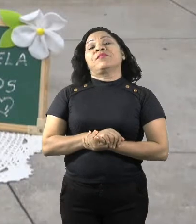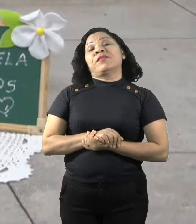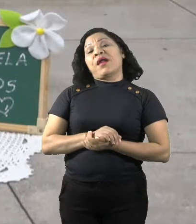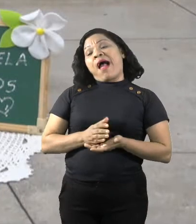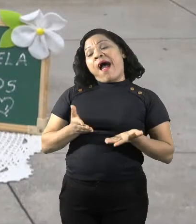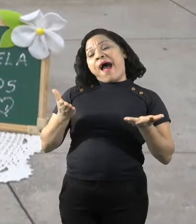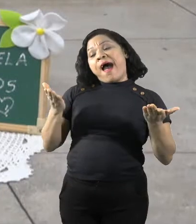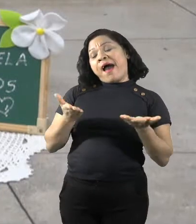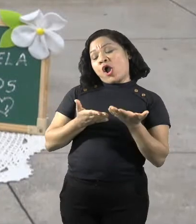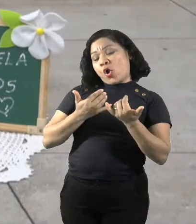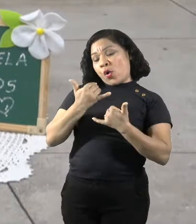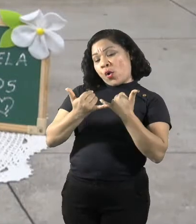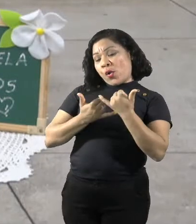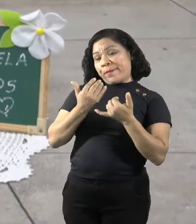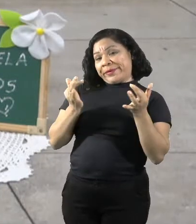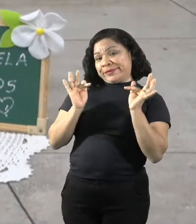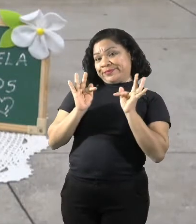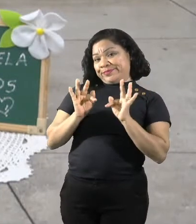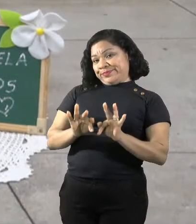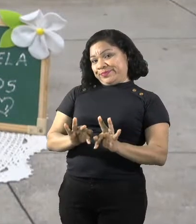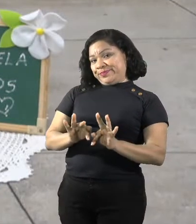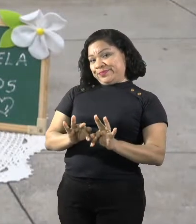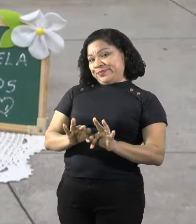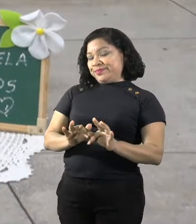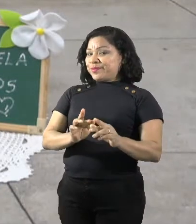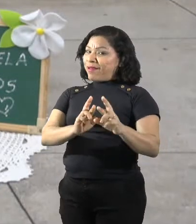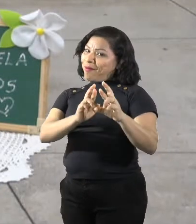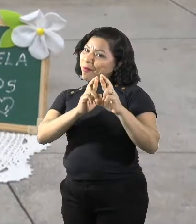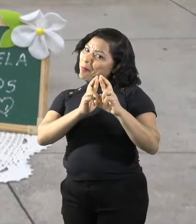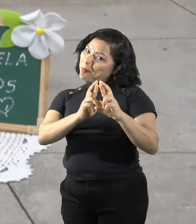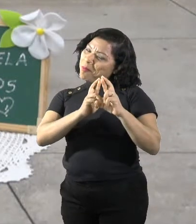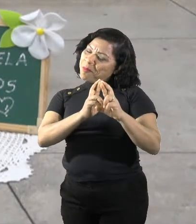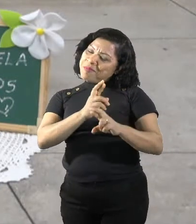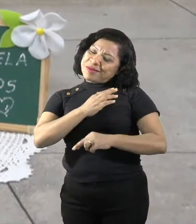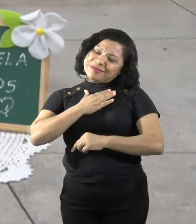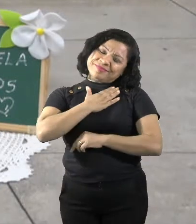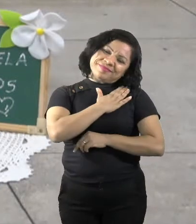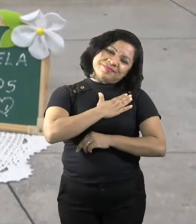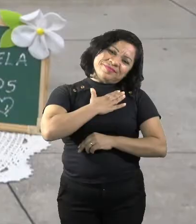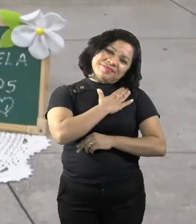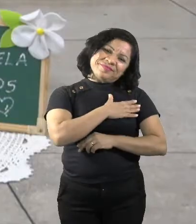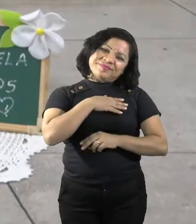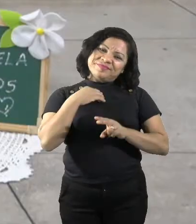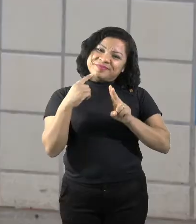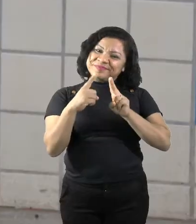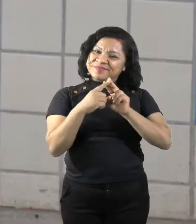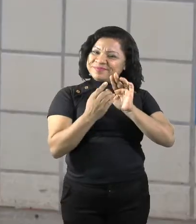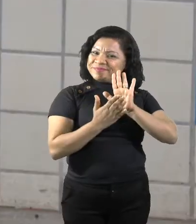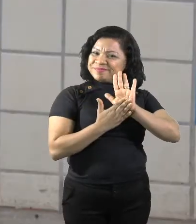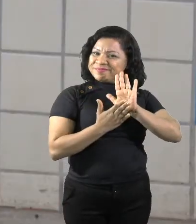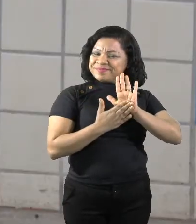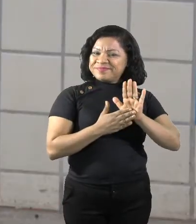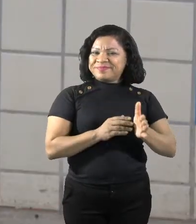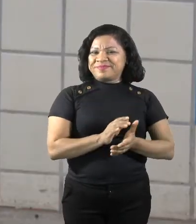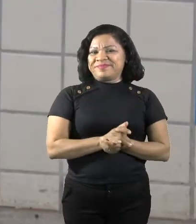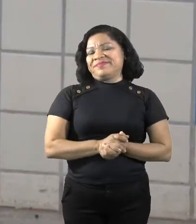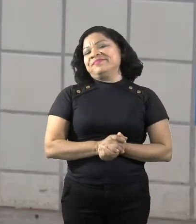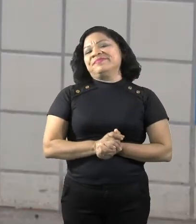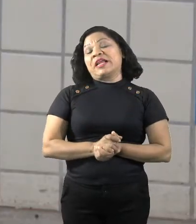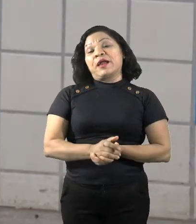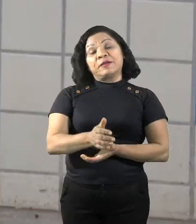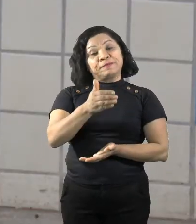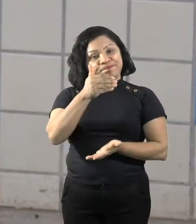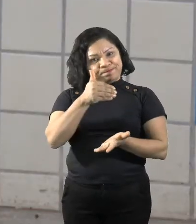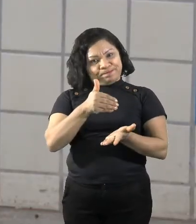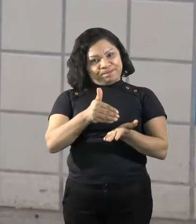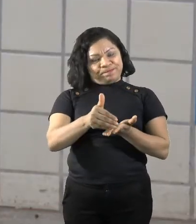ao final. Espero que vocês tenham gostado da nossa segunda proposta. E para dar